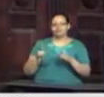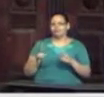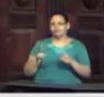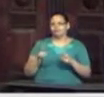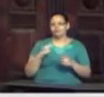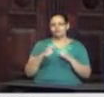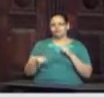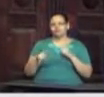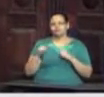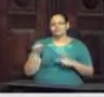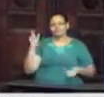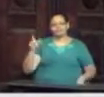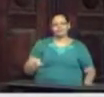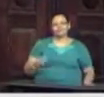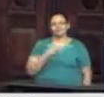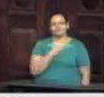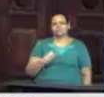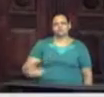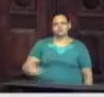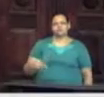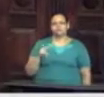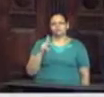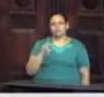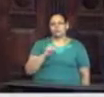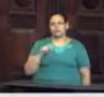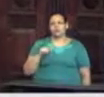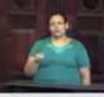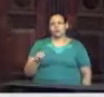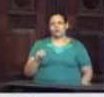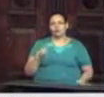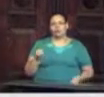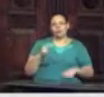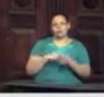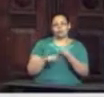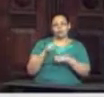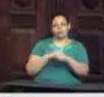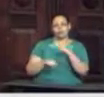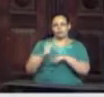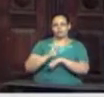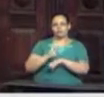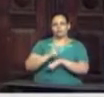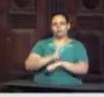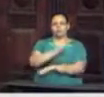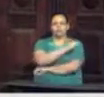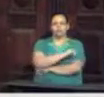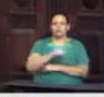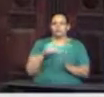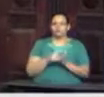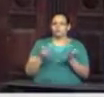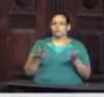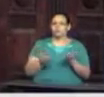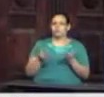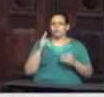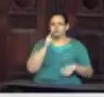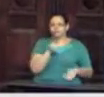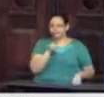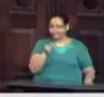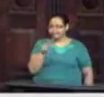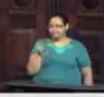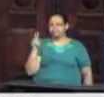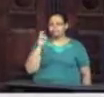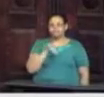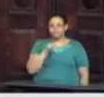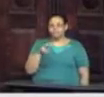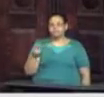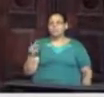do governo Pezão à frente da administração do Estado do Rio de Janeiro. Até agora, nós só temos assistido atitudes